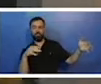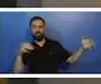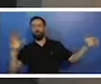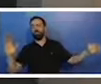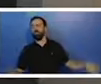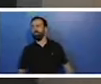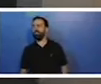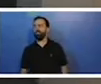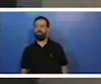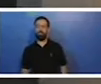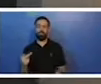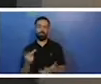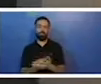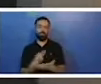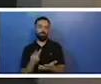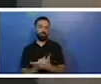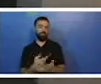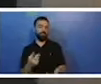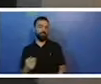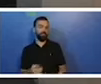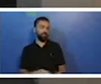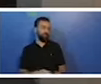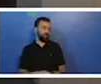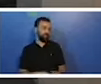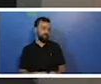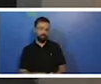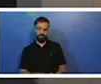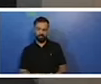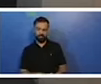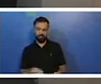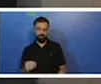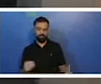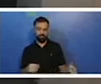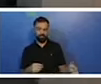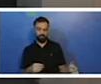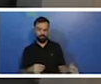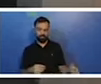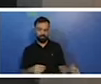o peixe é difícil agora em um